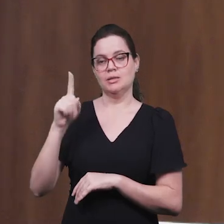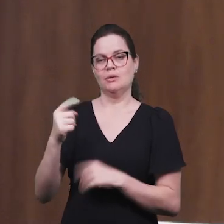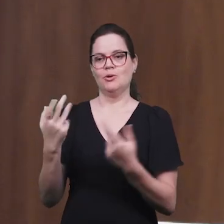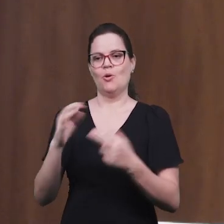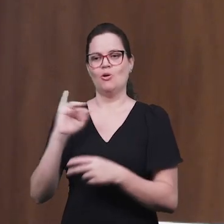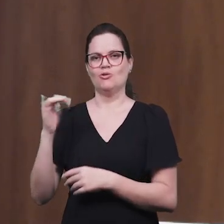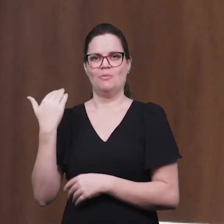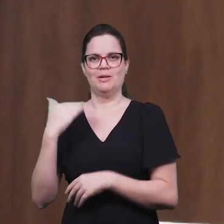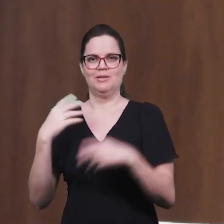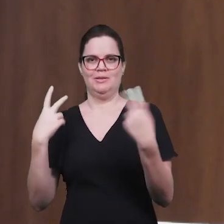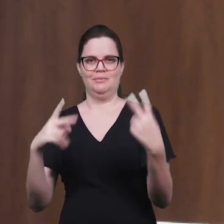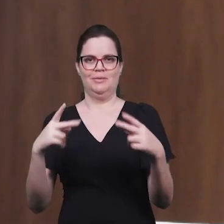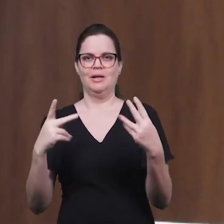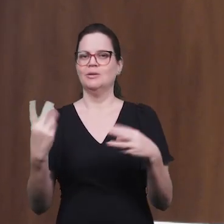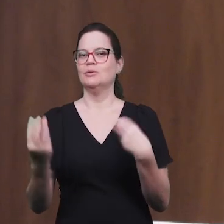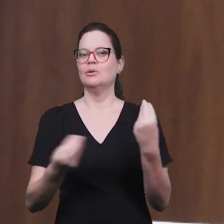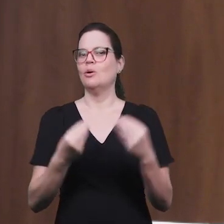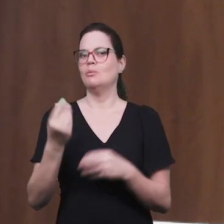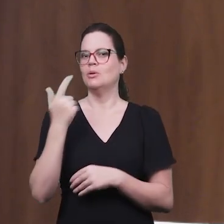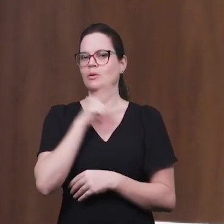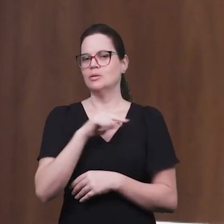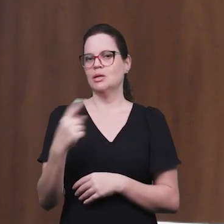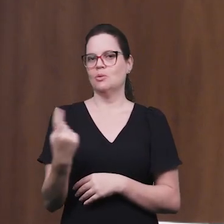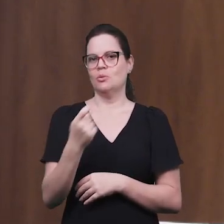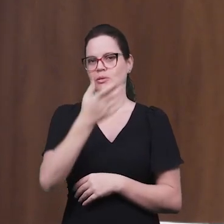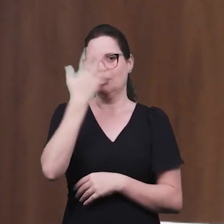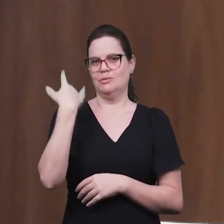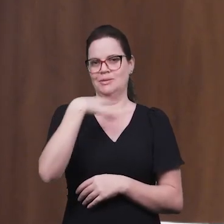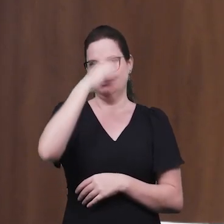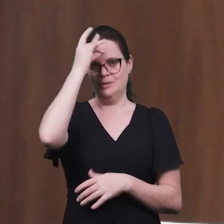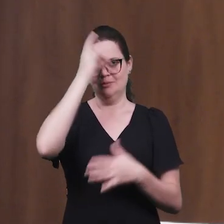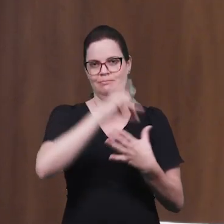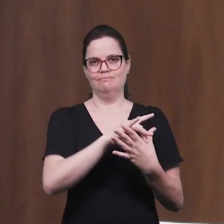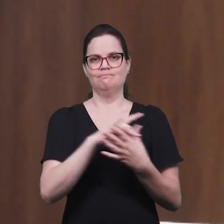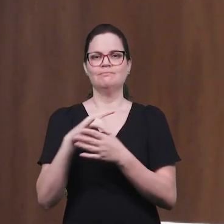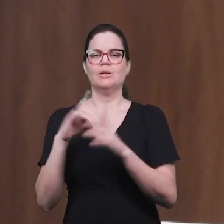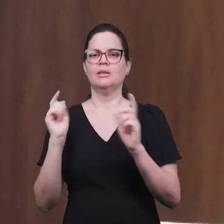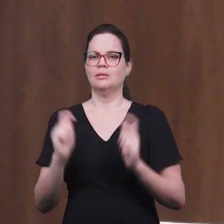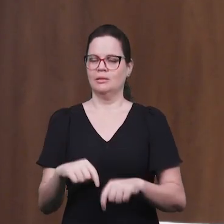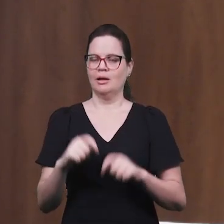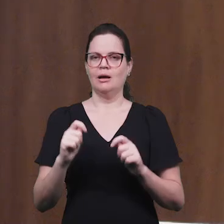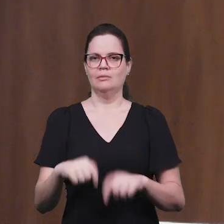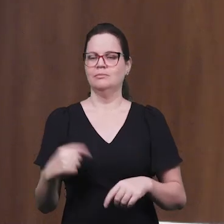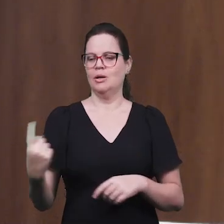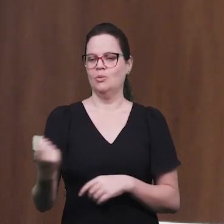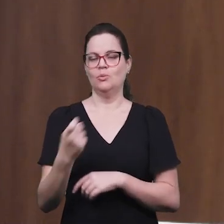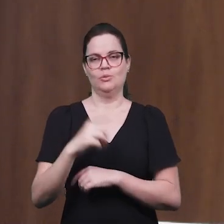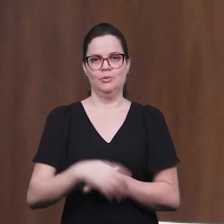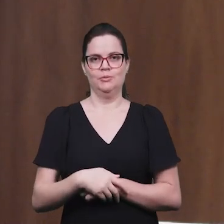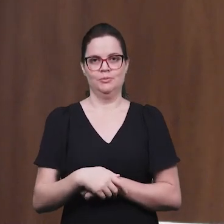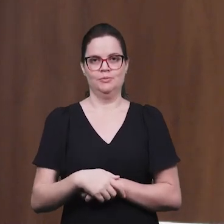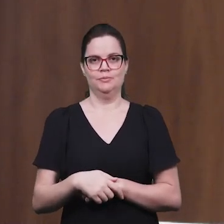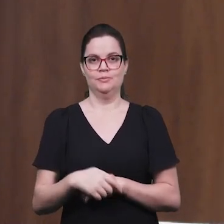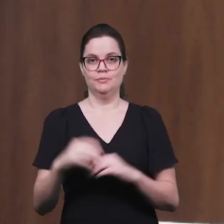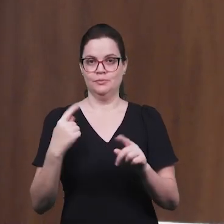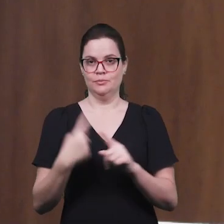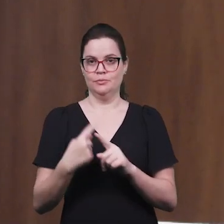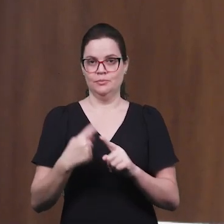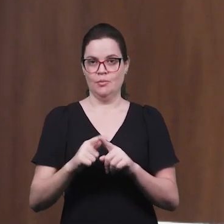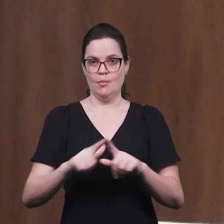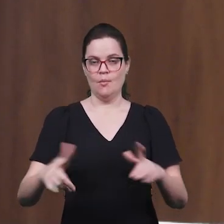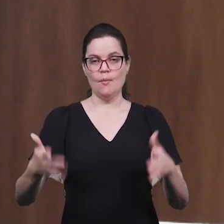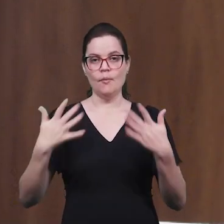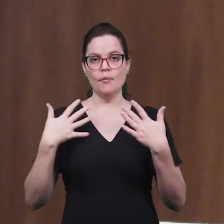revelação, só o Espírito Santo. Só o Espírito Santo é capaz de tirar a pessoa do deserto. E era